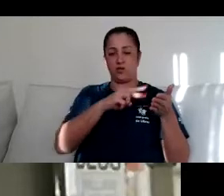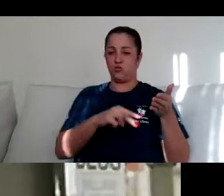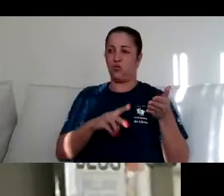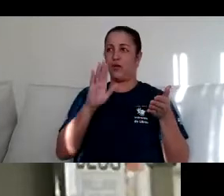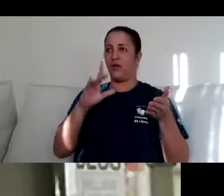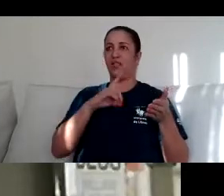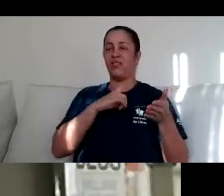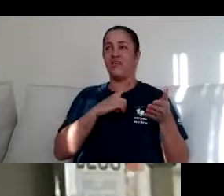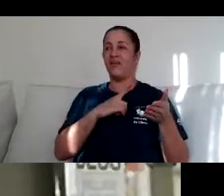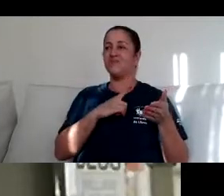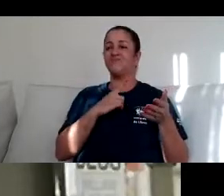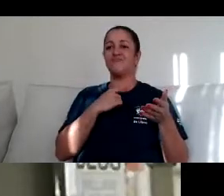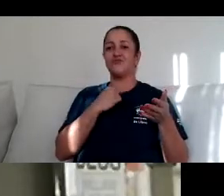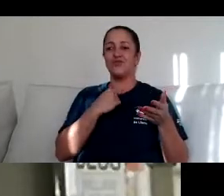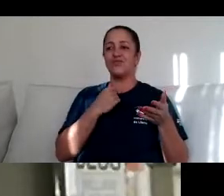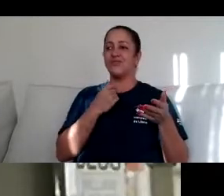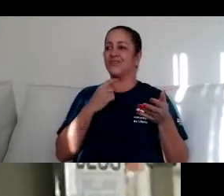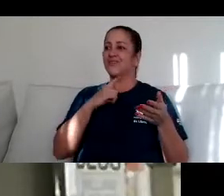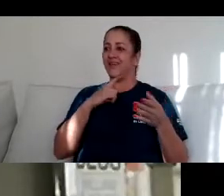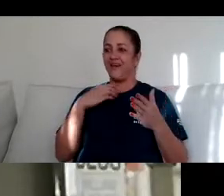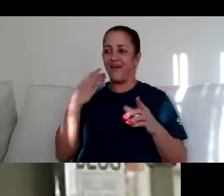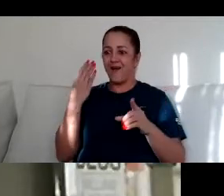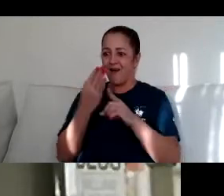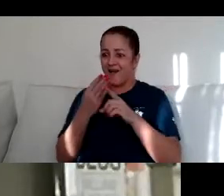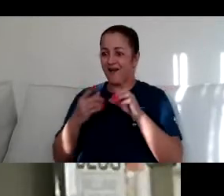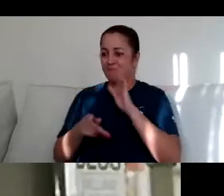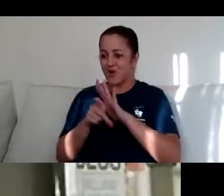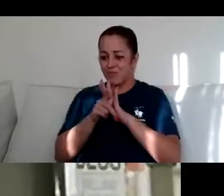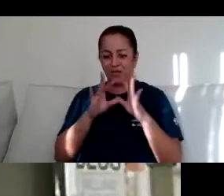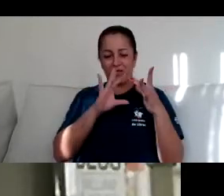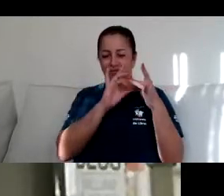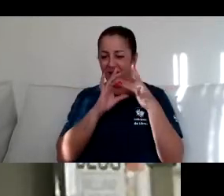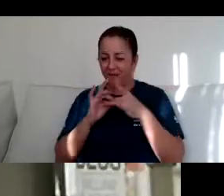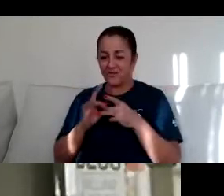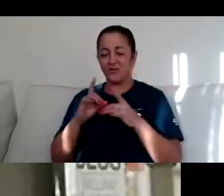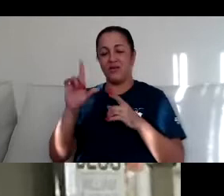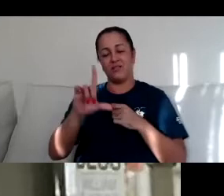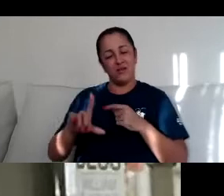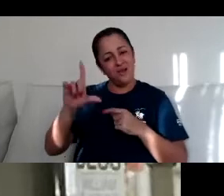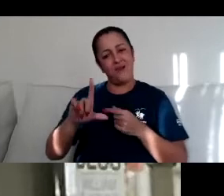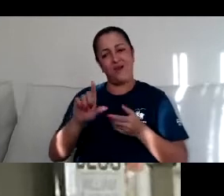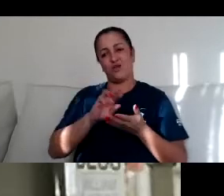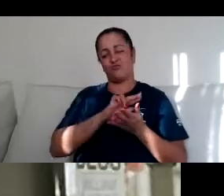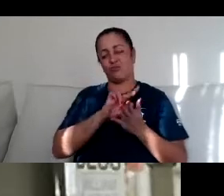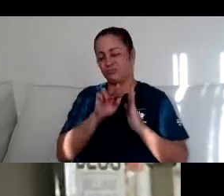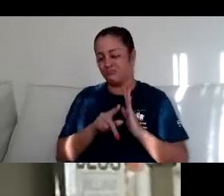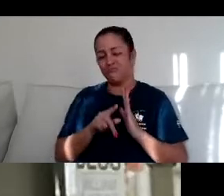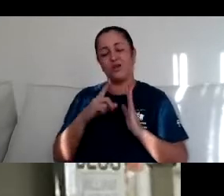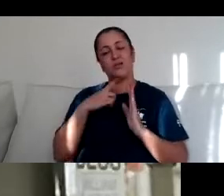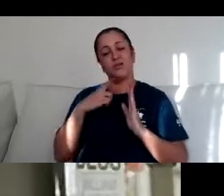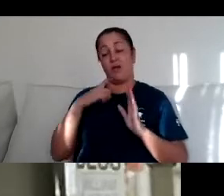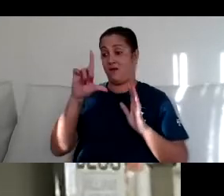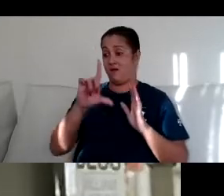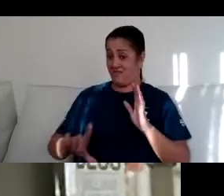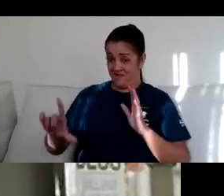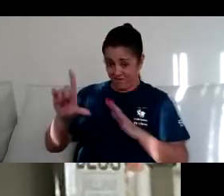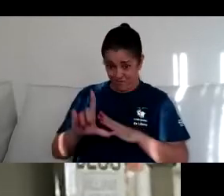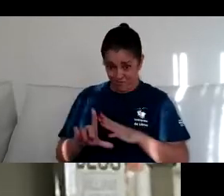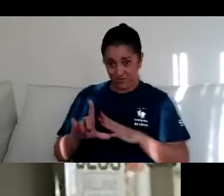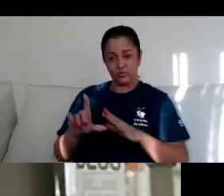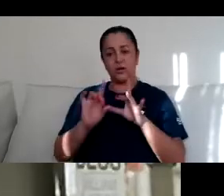permitiu um encontro com o texto literário, com o outro e com nós mesmos. A literatura nos permitia rir,